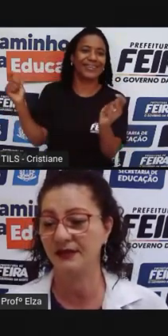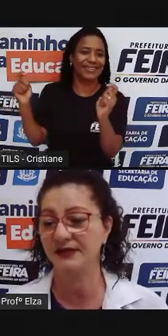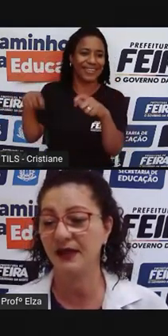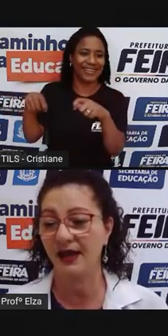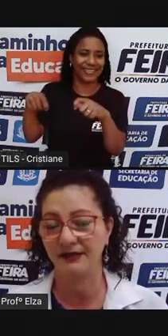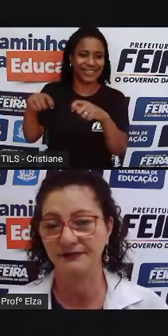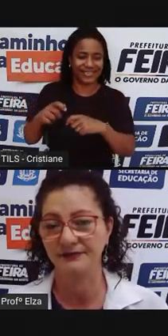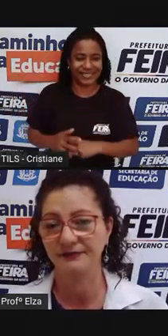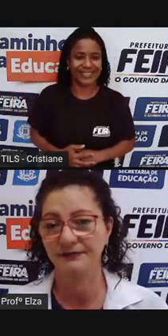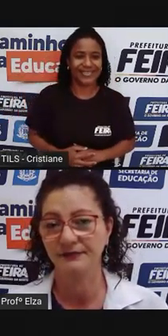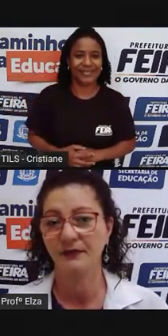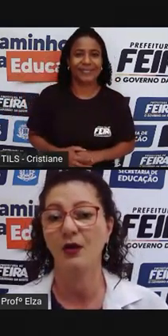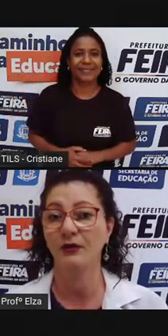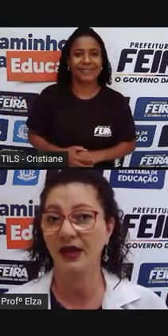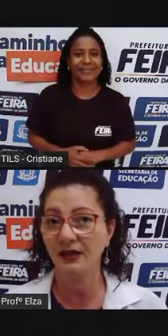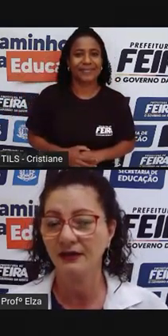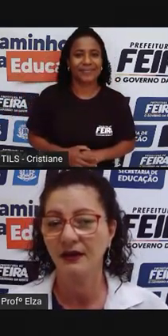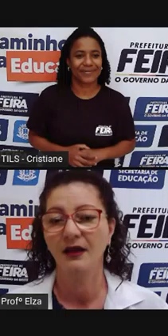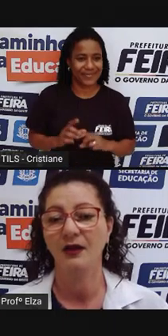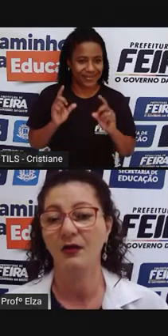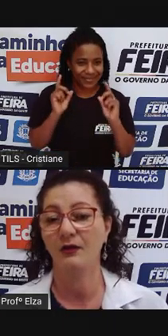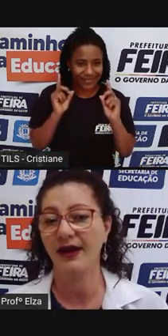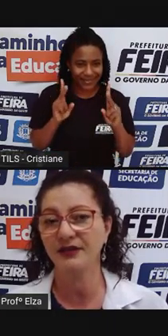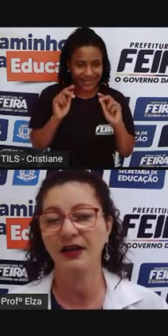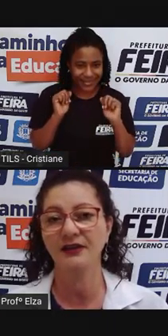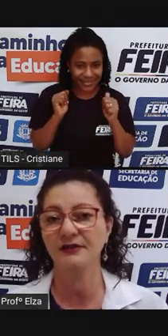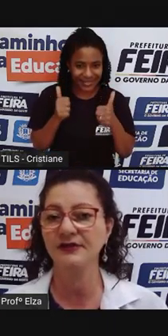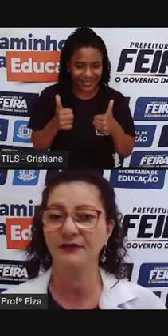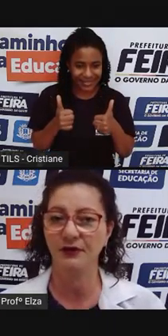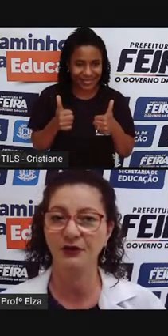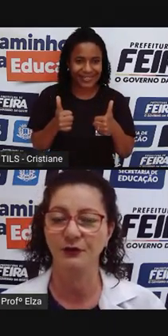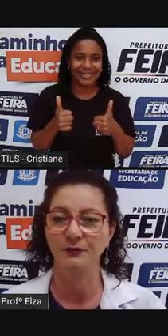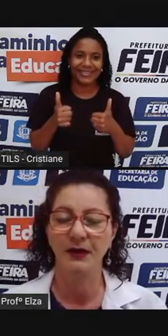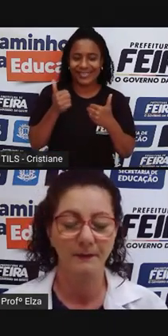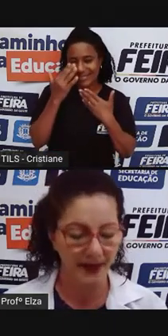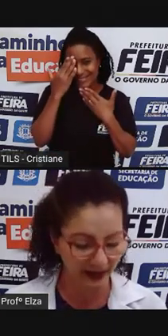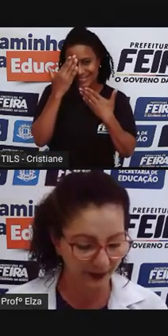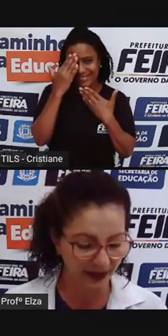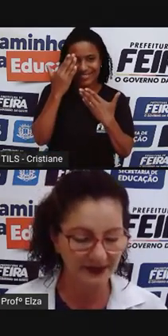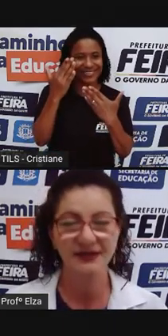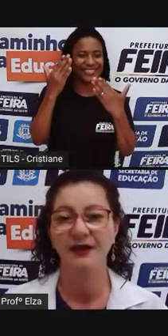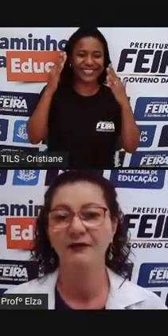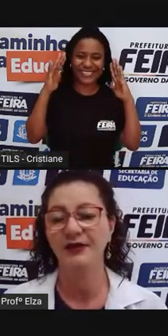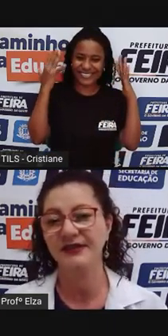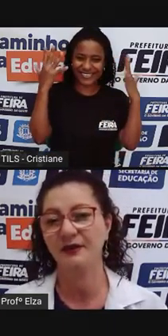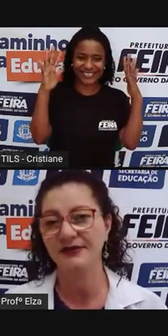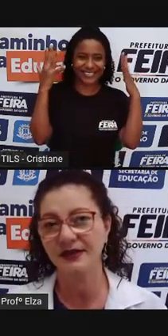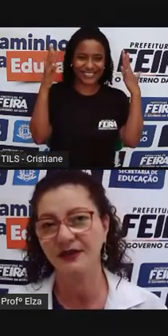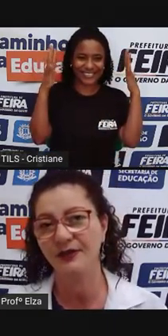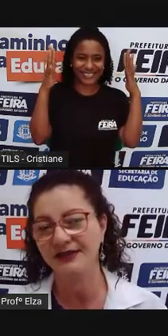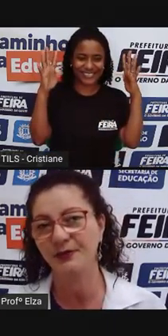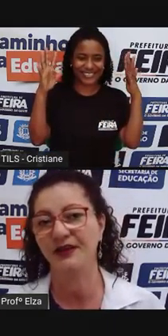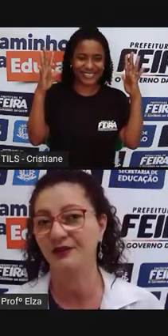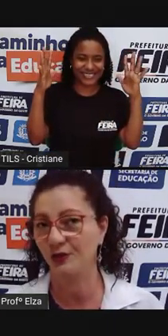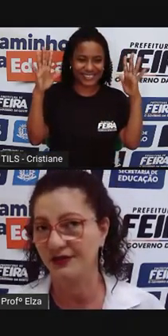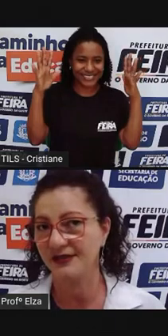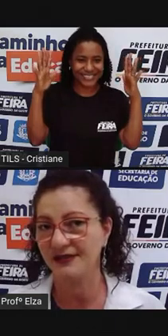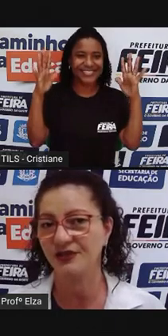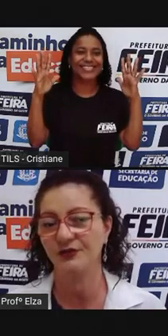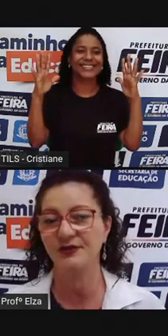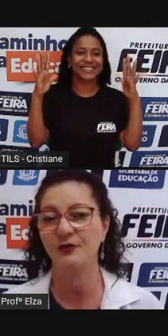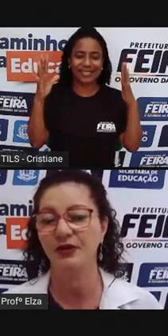ser reciclada. Ok? Congratulations for you. Parabéns, você conseguiu responder